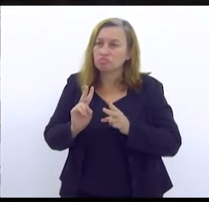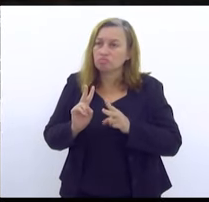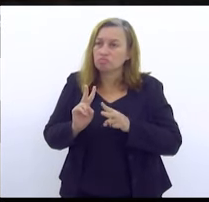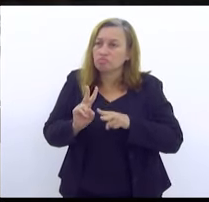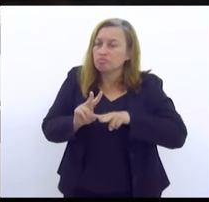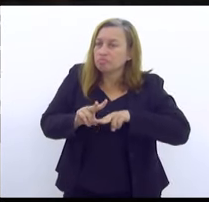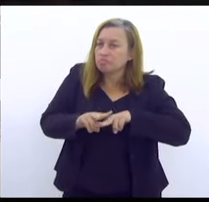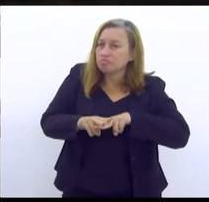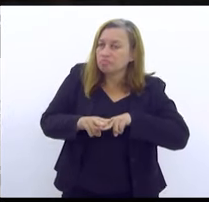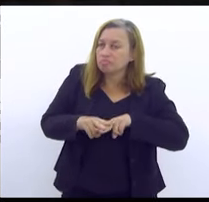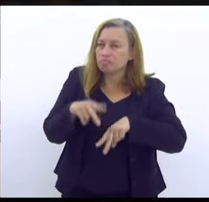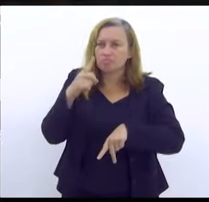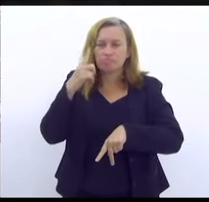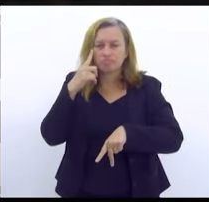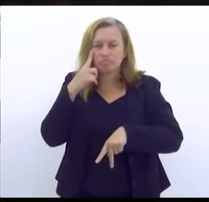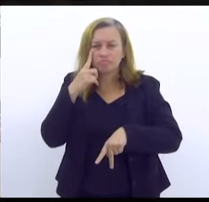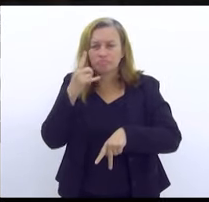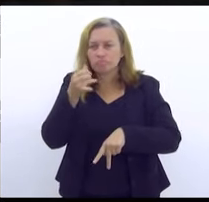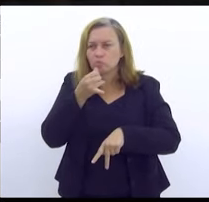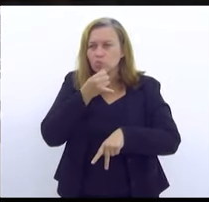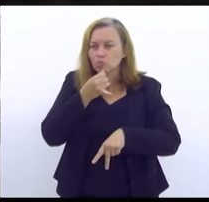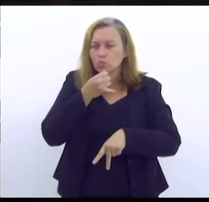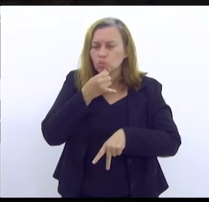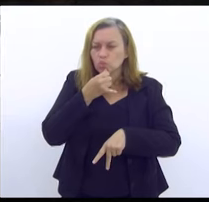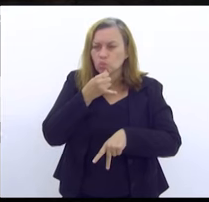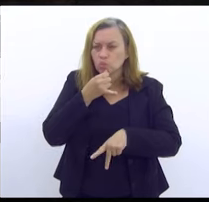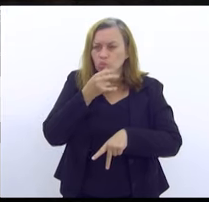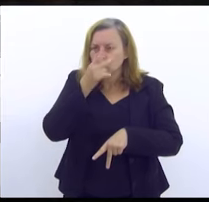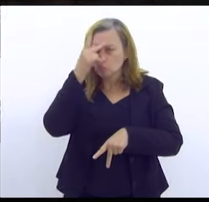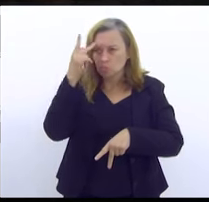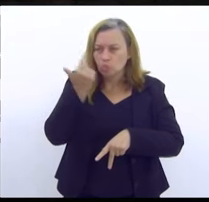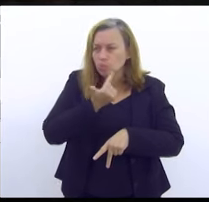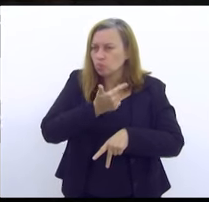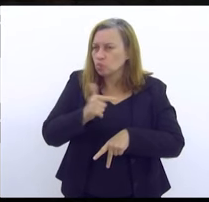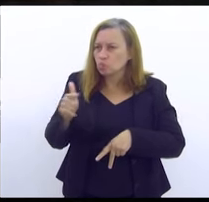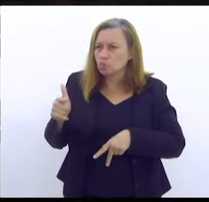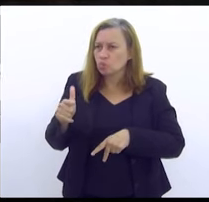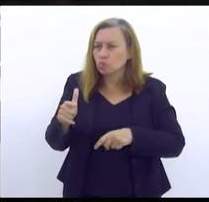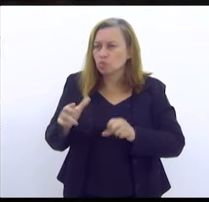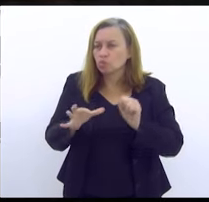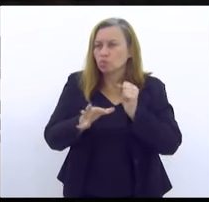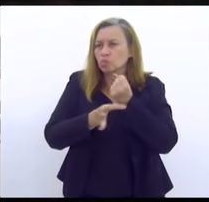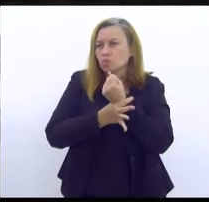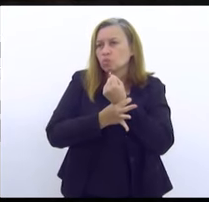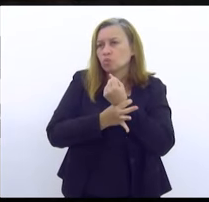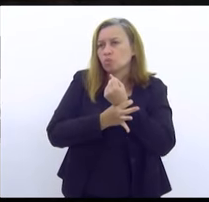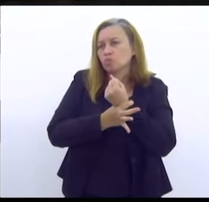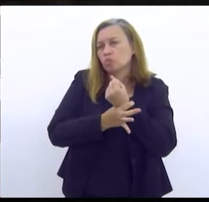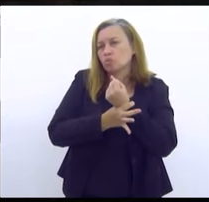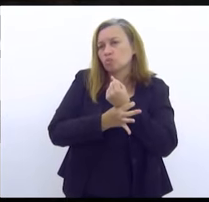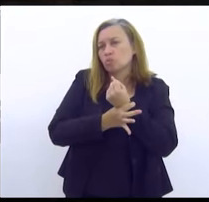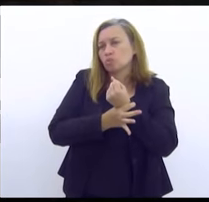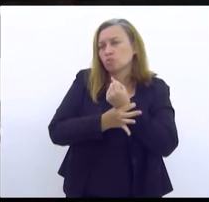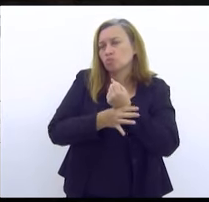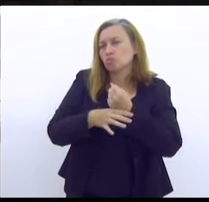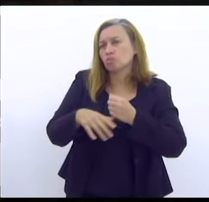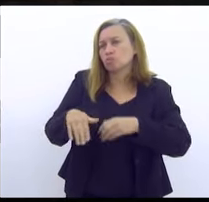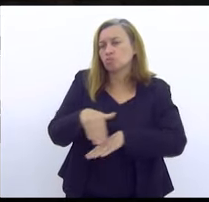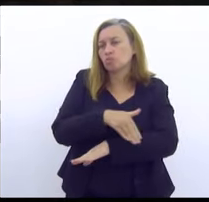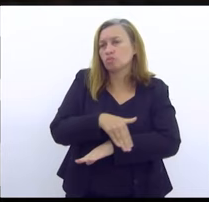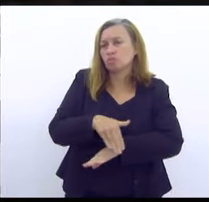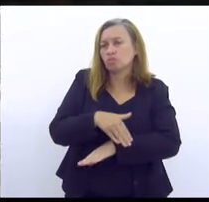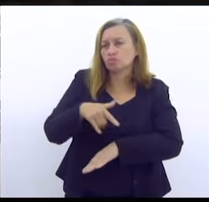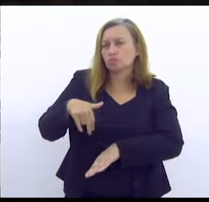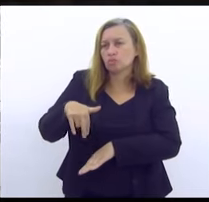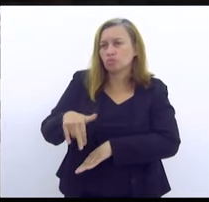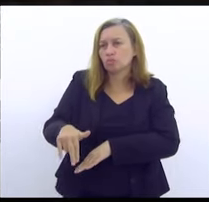lógica perversa onde as pessoas não têm mais segurança ao andar nas ruas, não têm